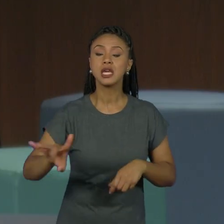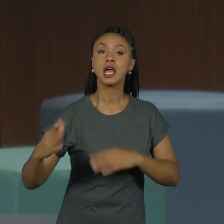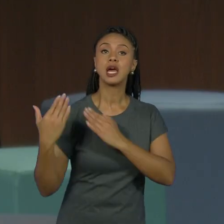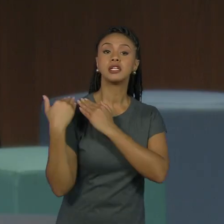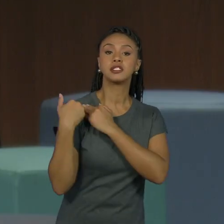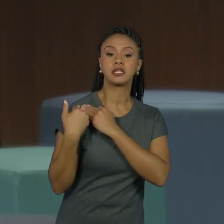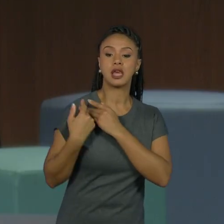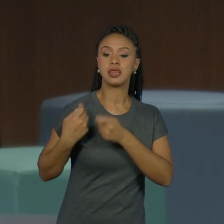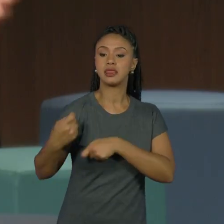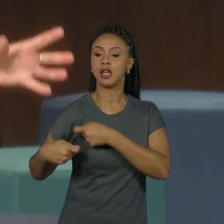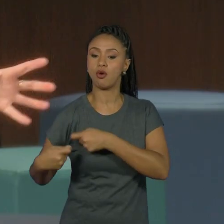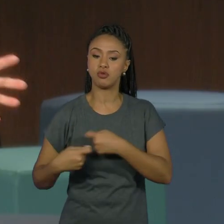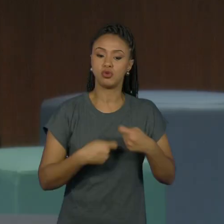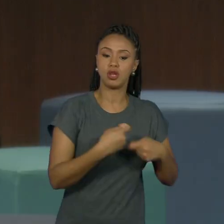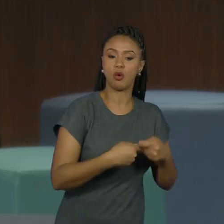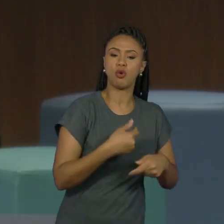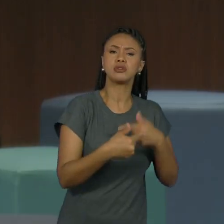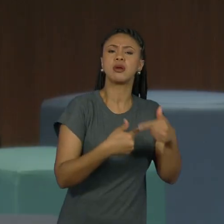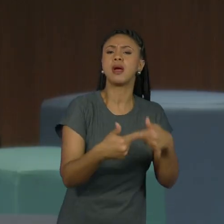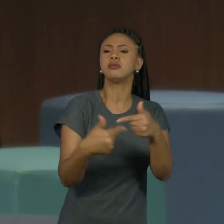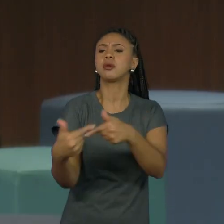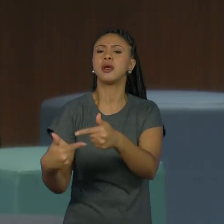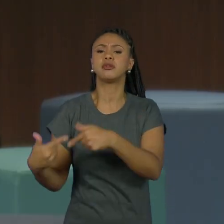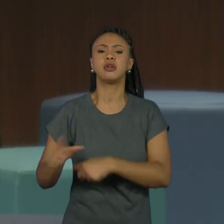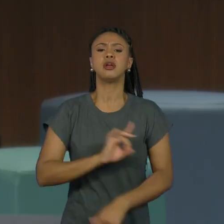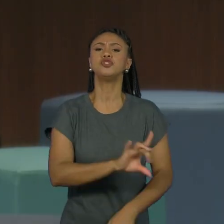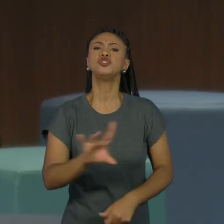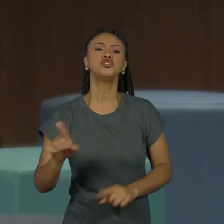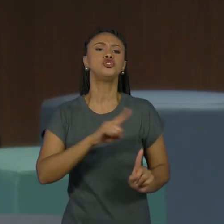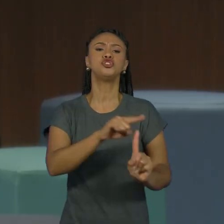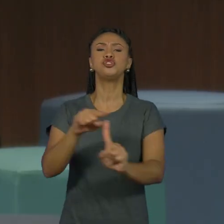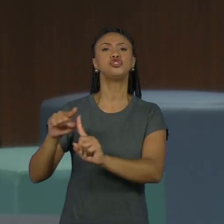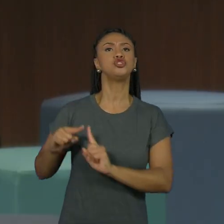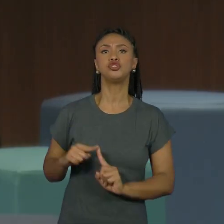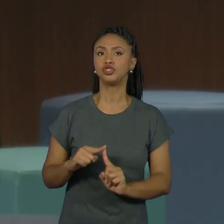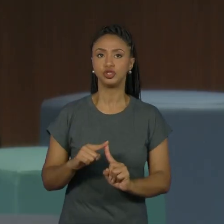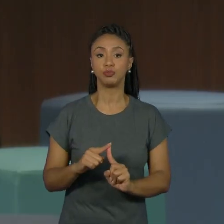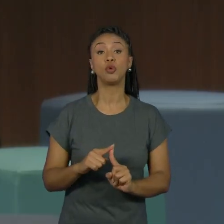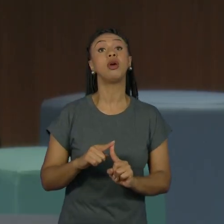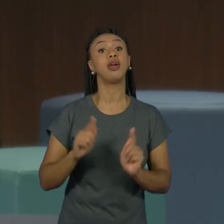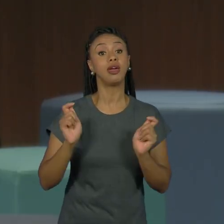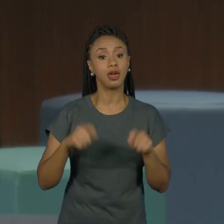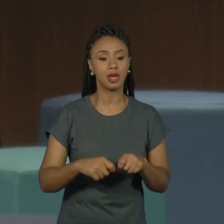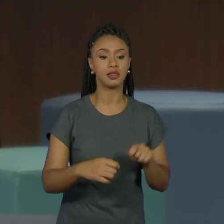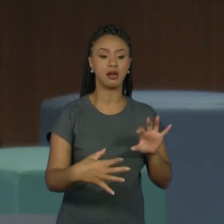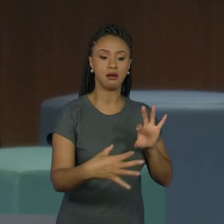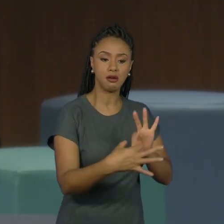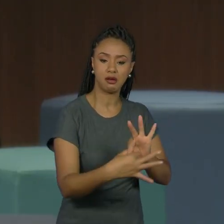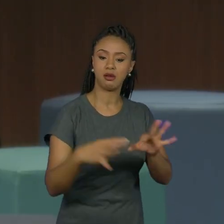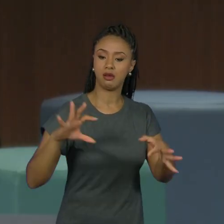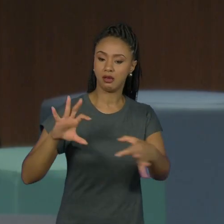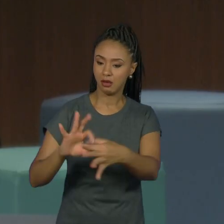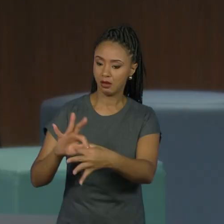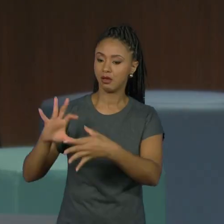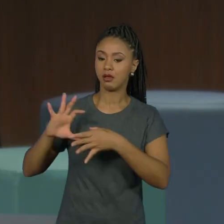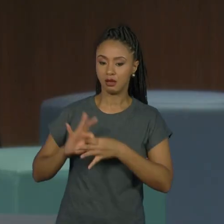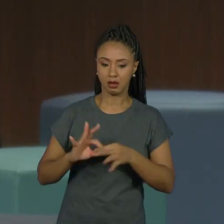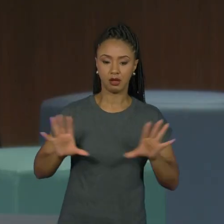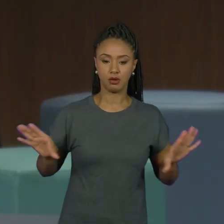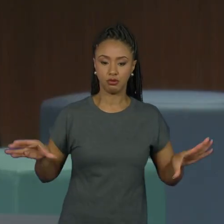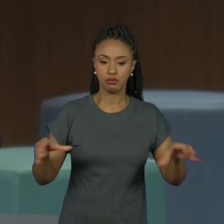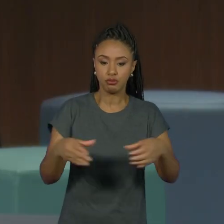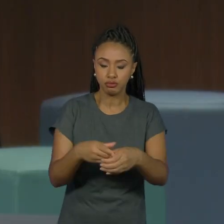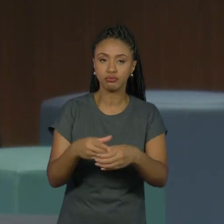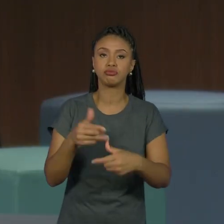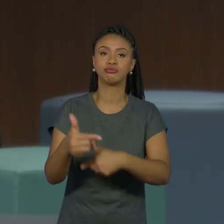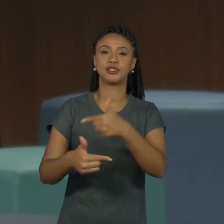de negócio, a gente tem vários processos que combinados conseguem entregar uma parte. Se a gente for